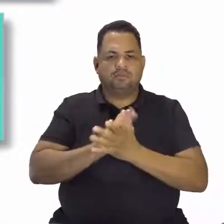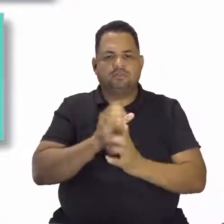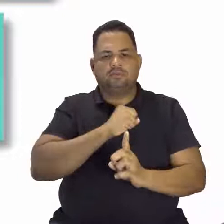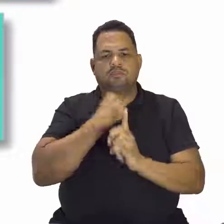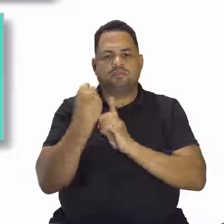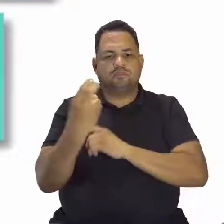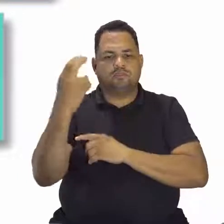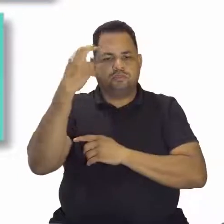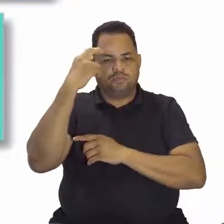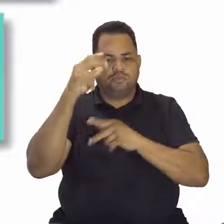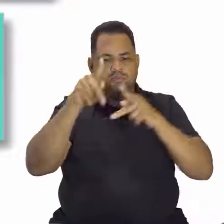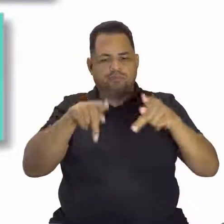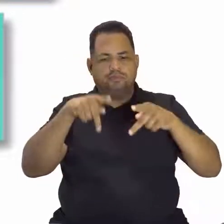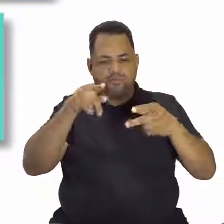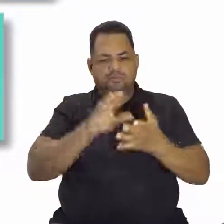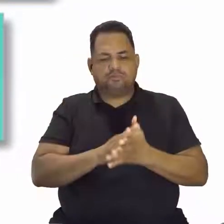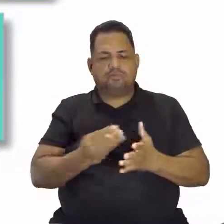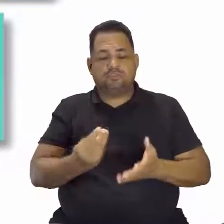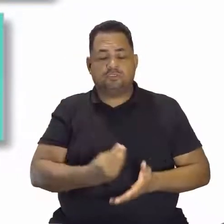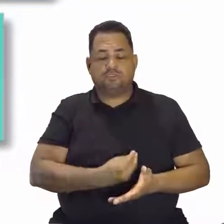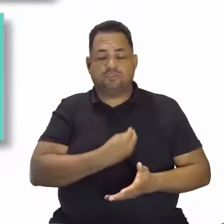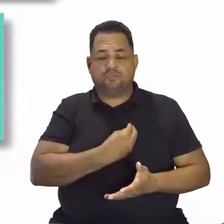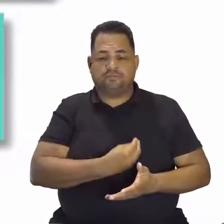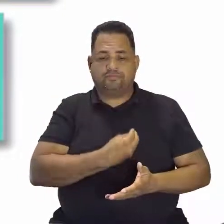das populações amazônicas.